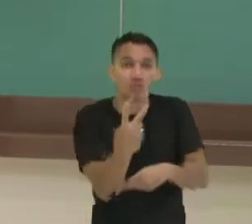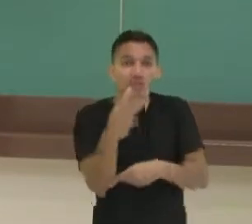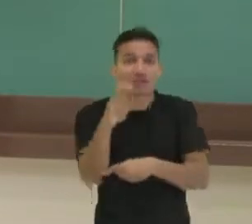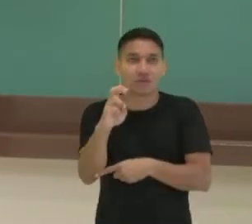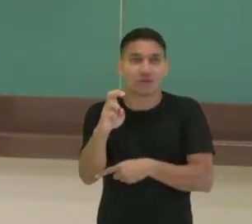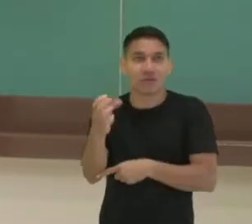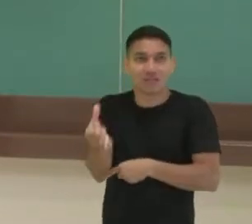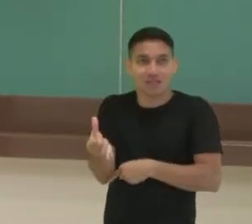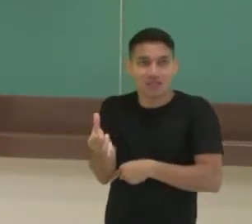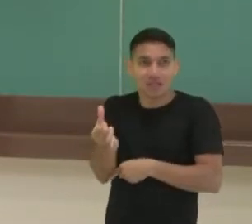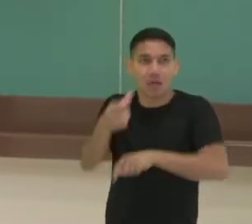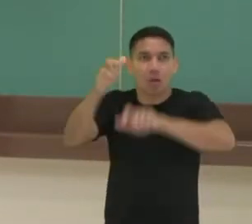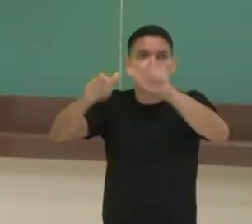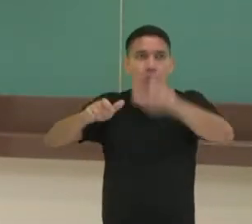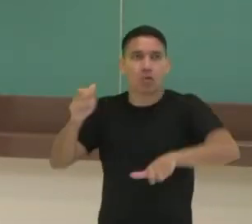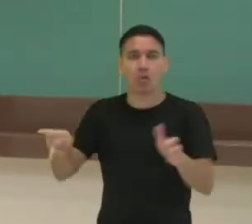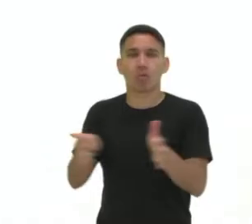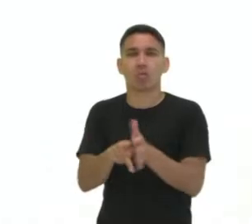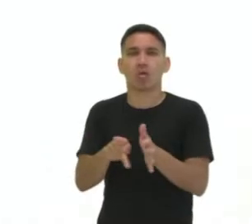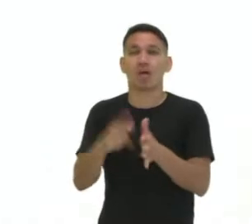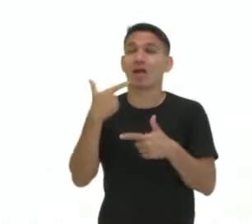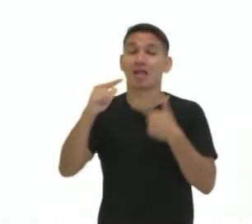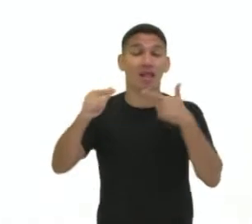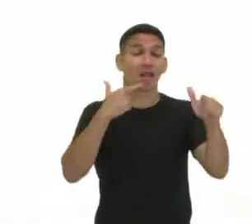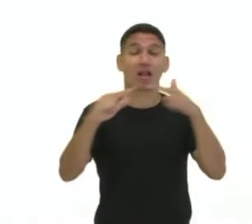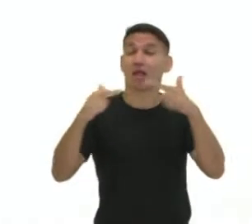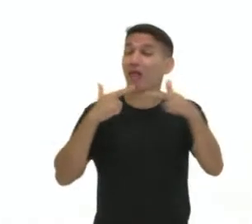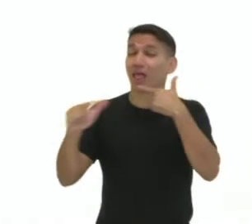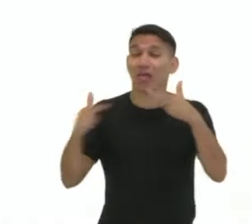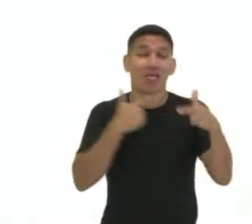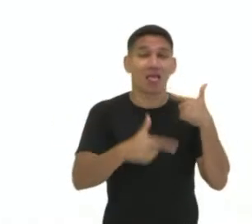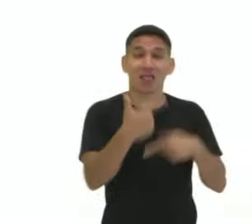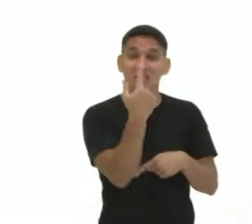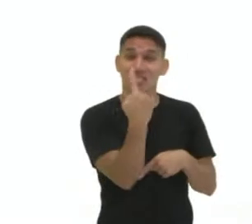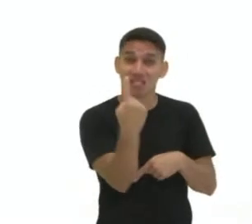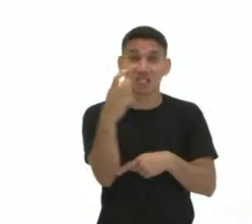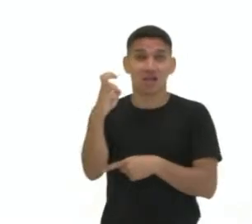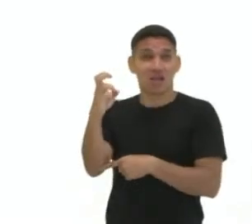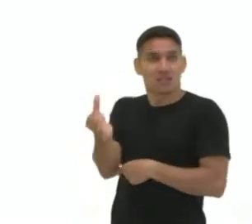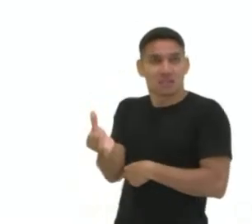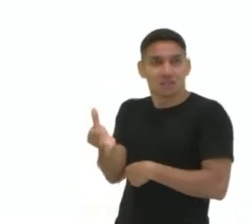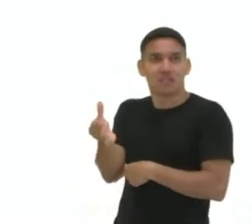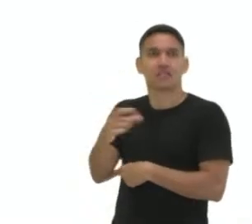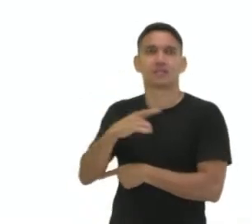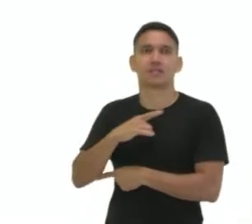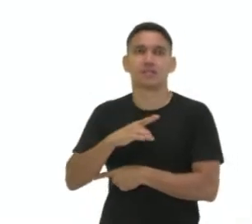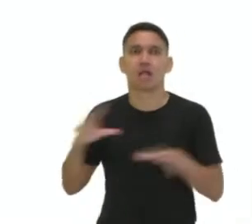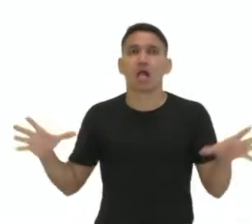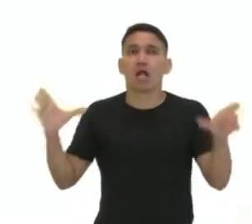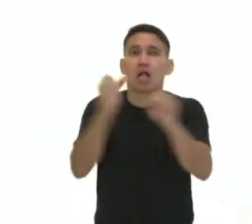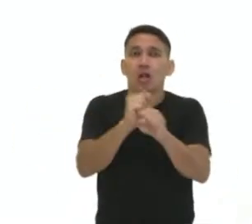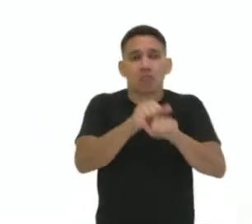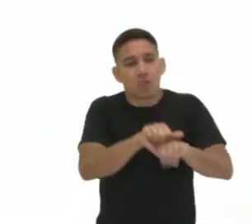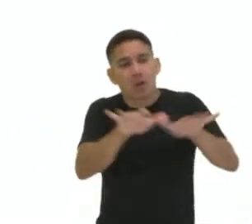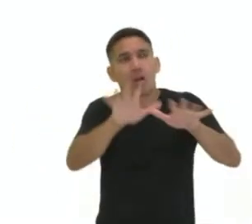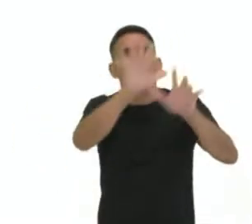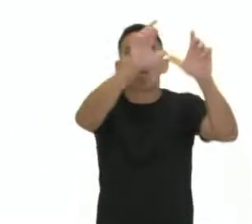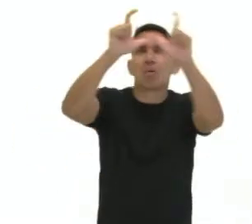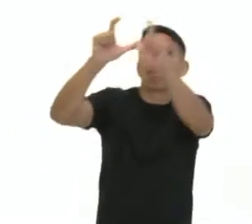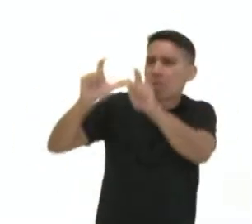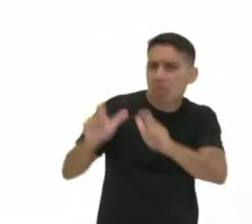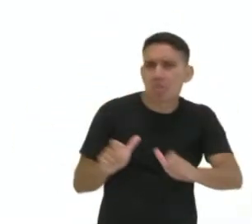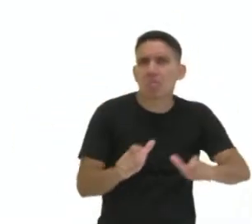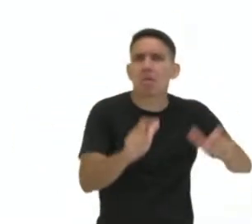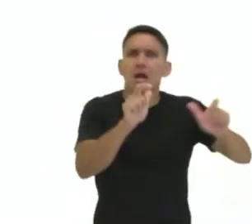de 150 línguas. Essa população está distribuída em 724 terras